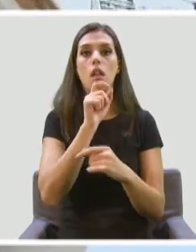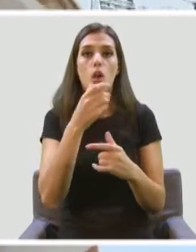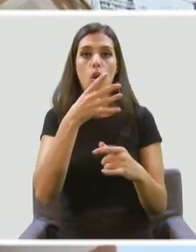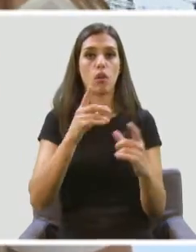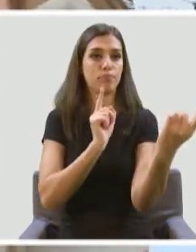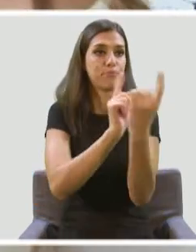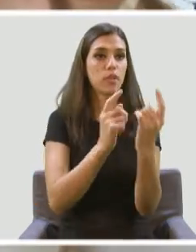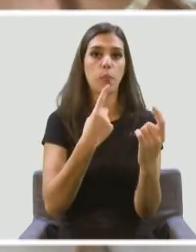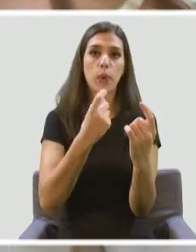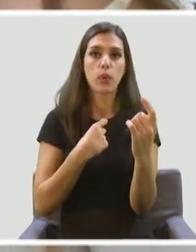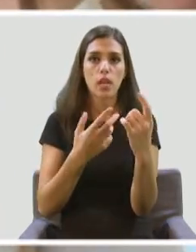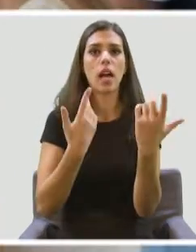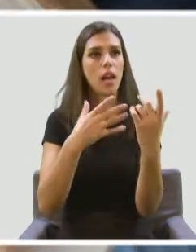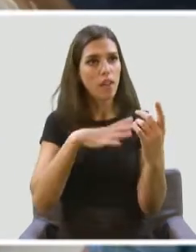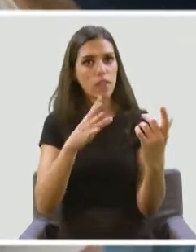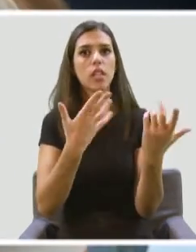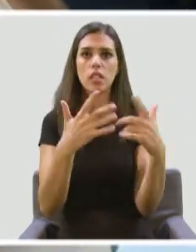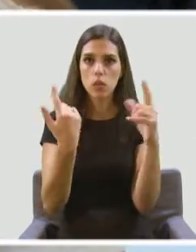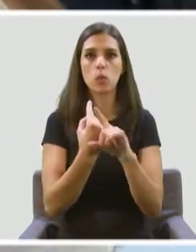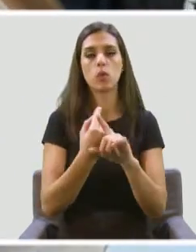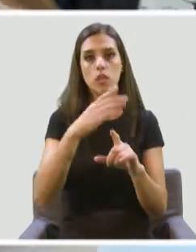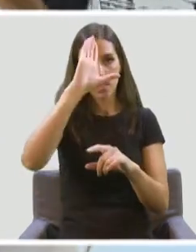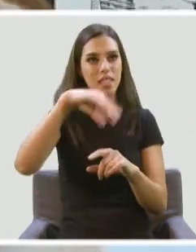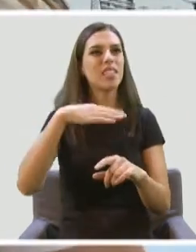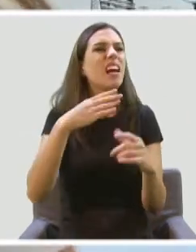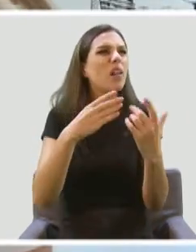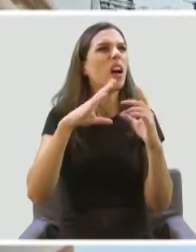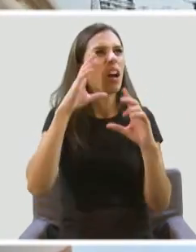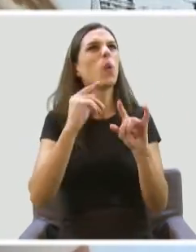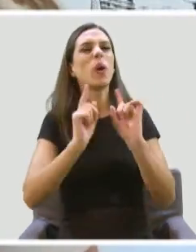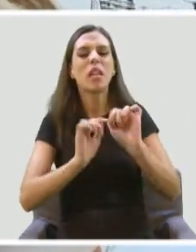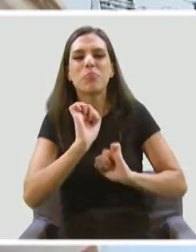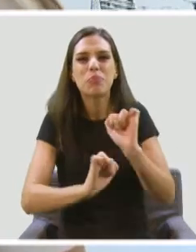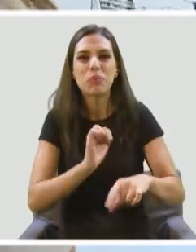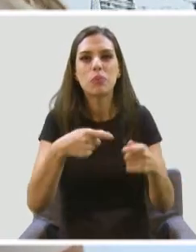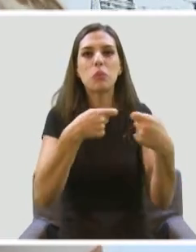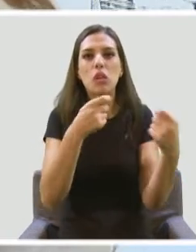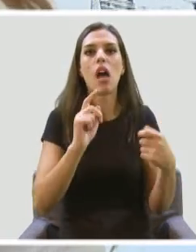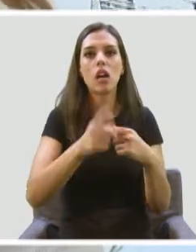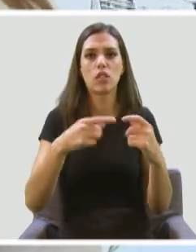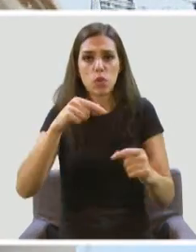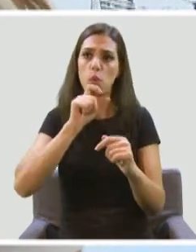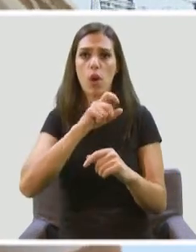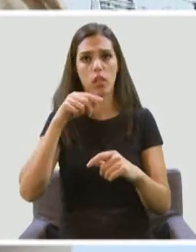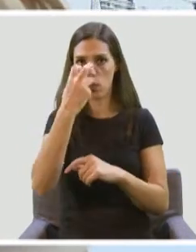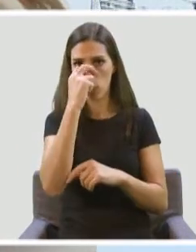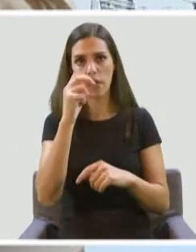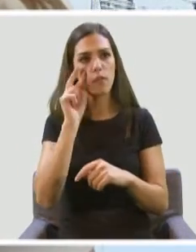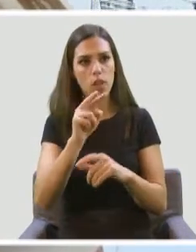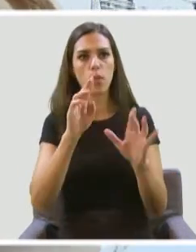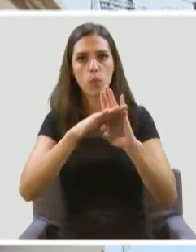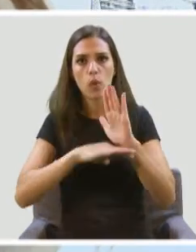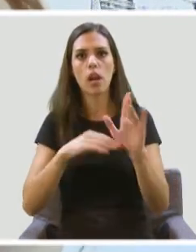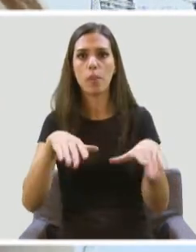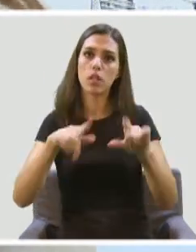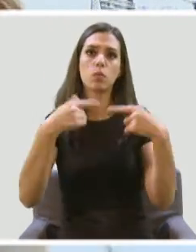dizer eu quero entrar na ESCFM. Podem não saber o que é que querem fazer, mas ir lá abaixo e ver um programa ou ver como é que nós fazemos as